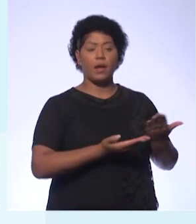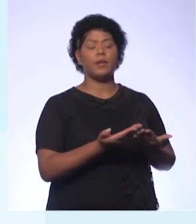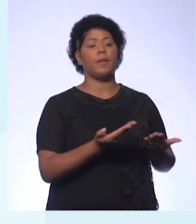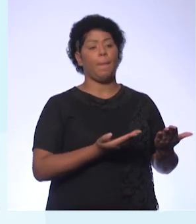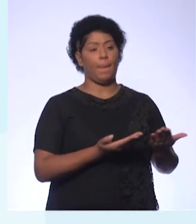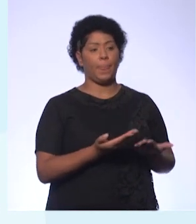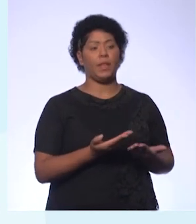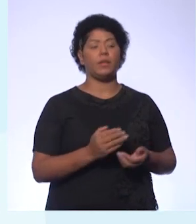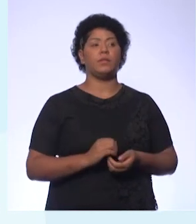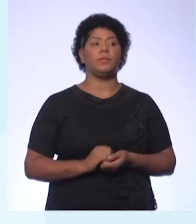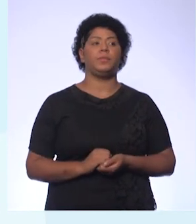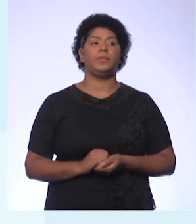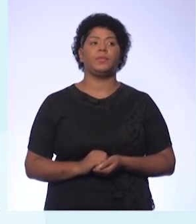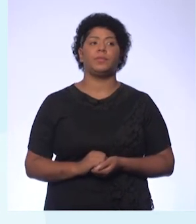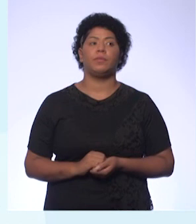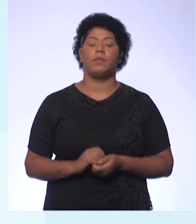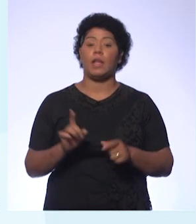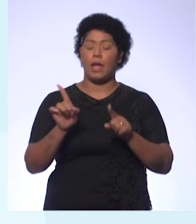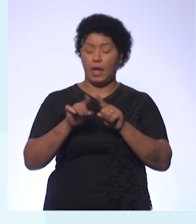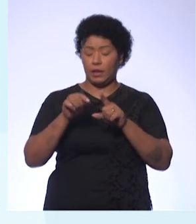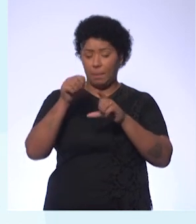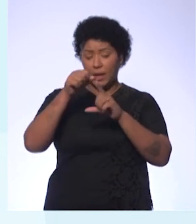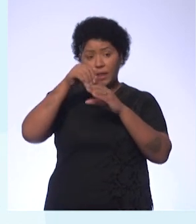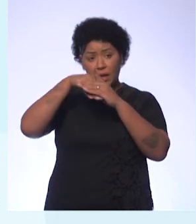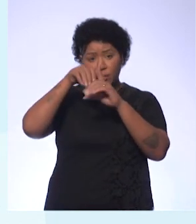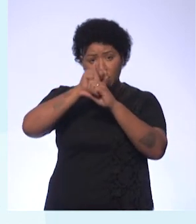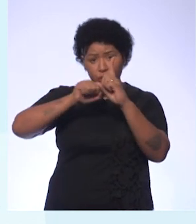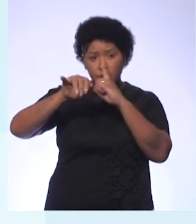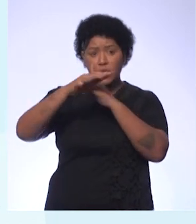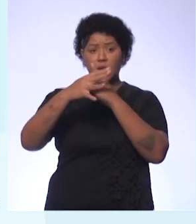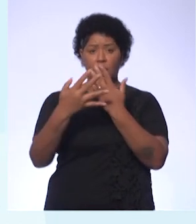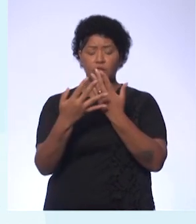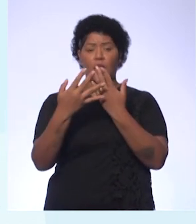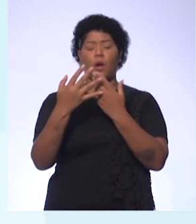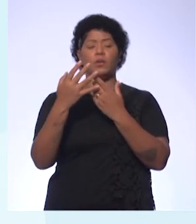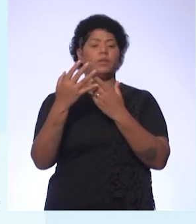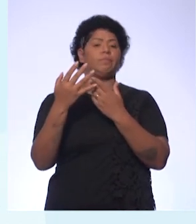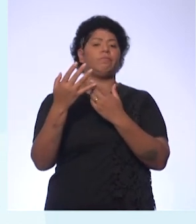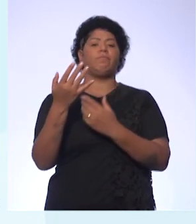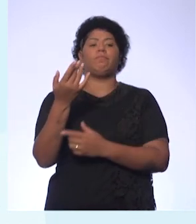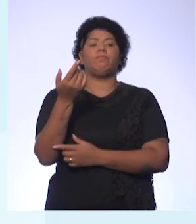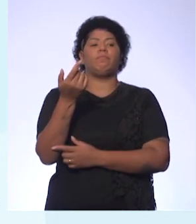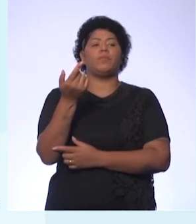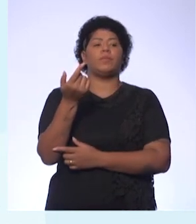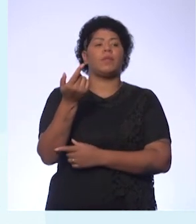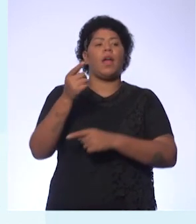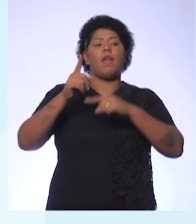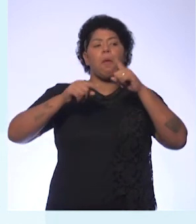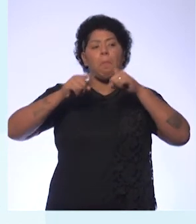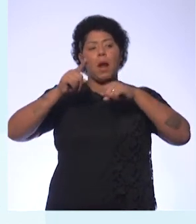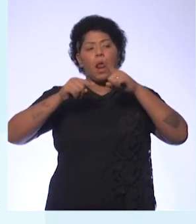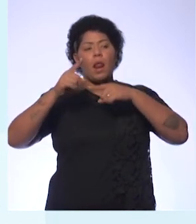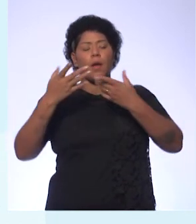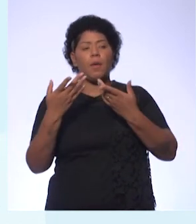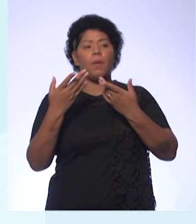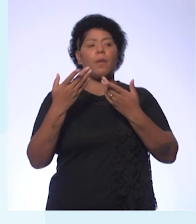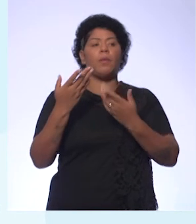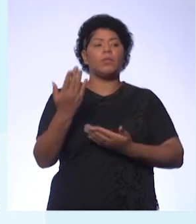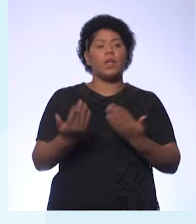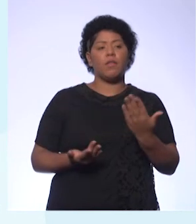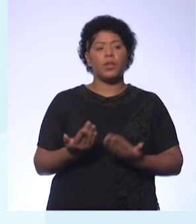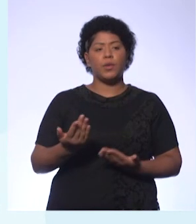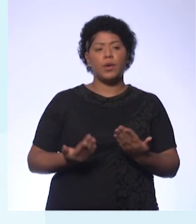relação com o trabalho que mexe também com a sociedade. Então, o trabalhador não possui os meios de produção e a matéria-prima. O trabalhador não